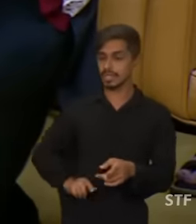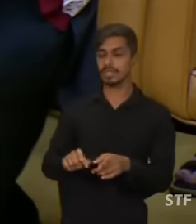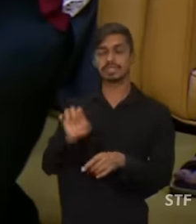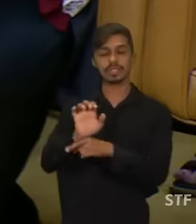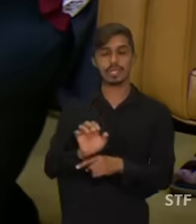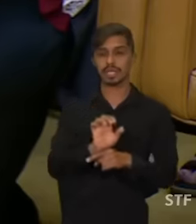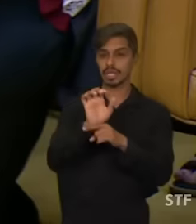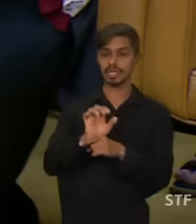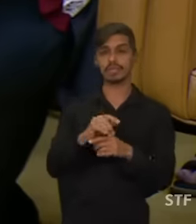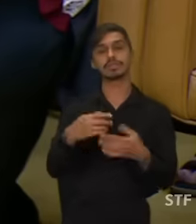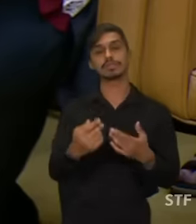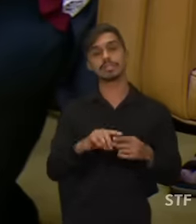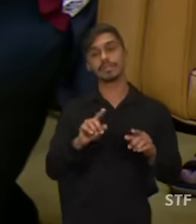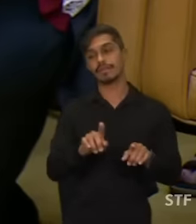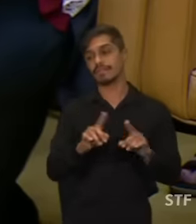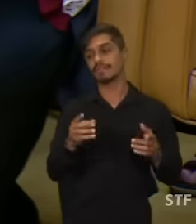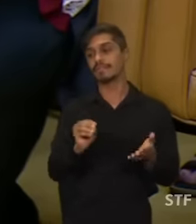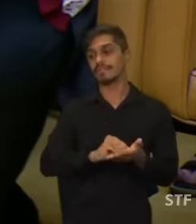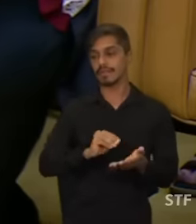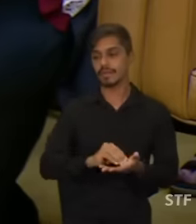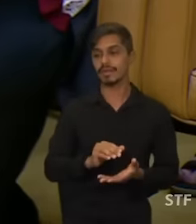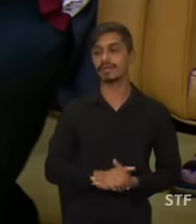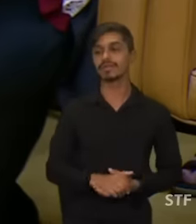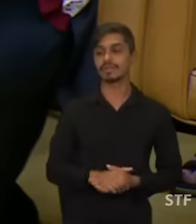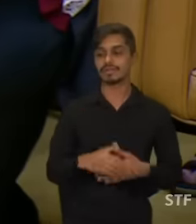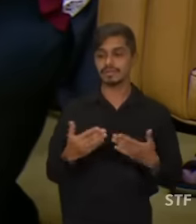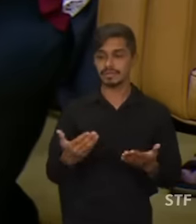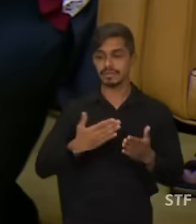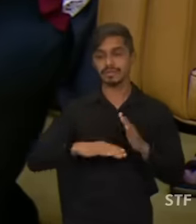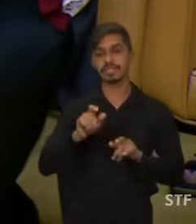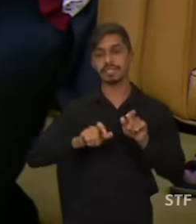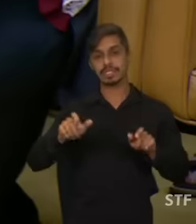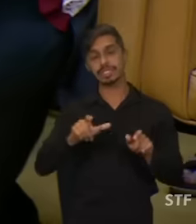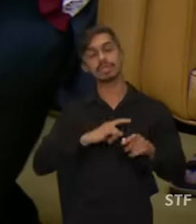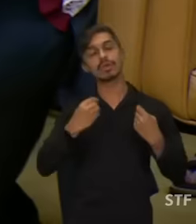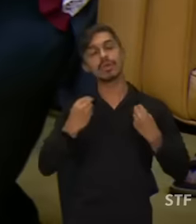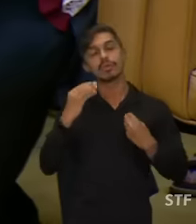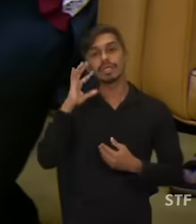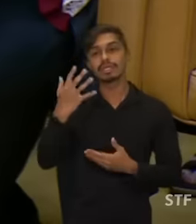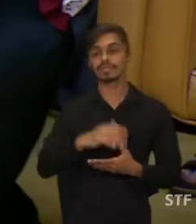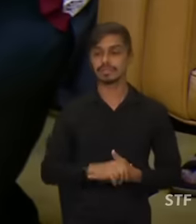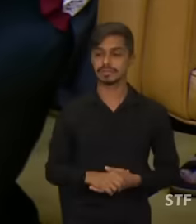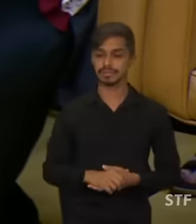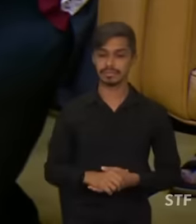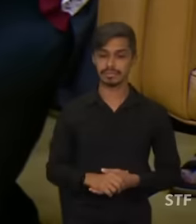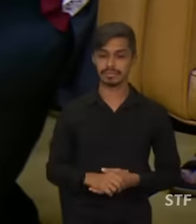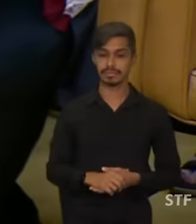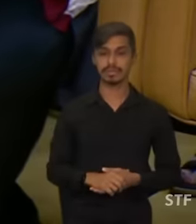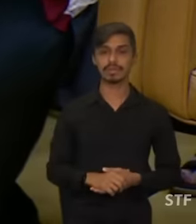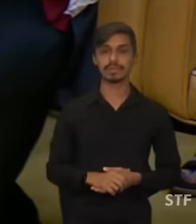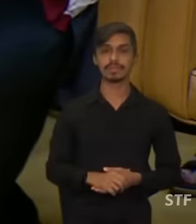aí com a escassez orçamentária, que é um problema crônico do Brasil, não terão como resolver. De forma que eu acho que seria